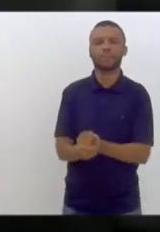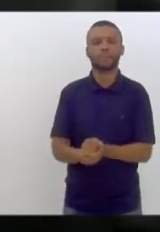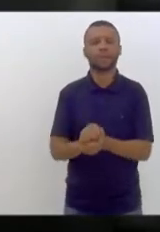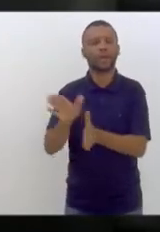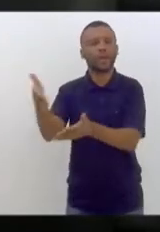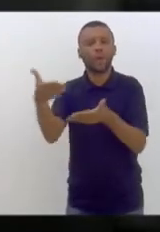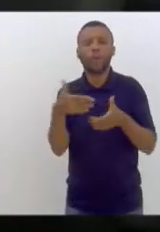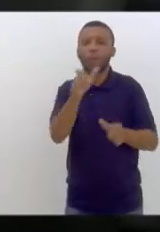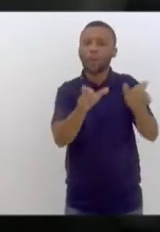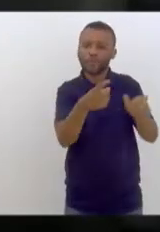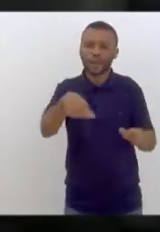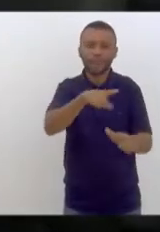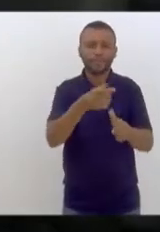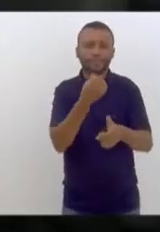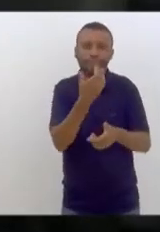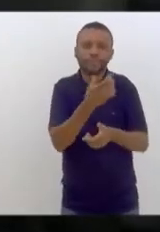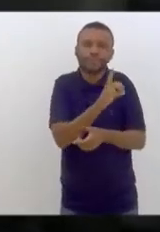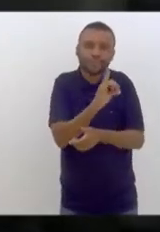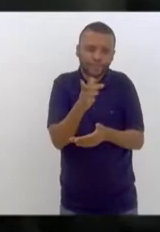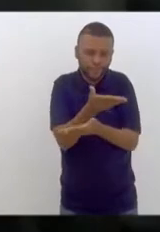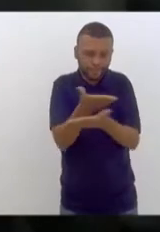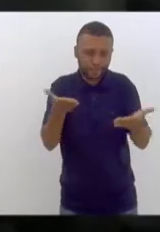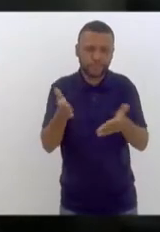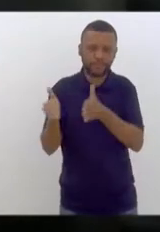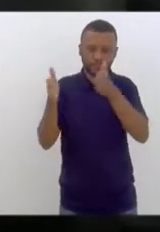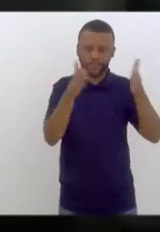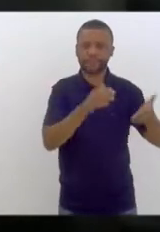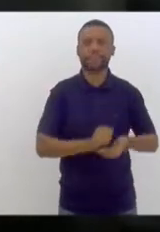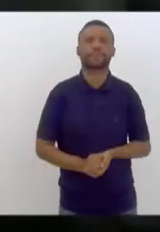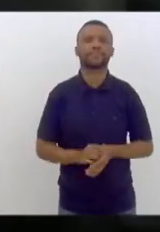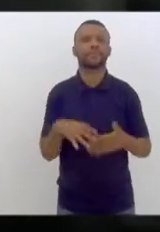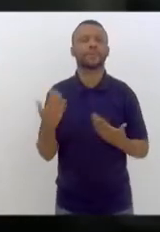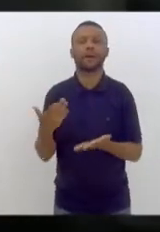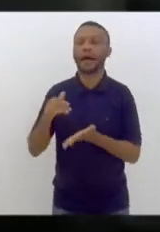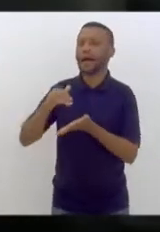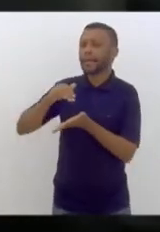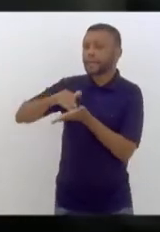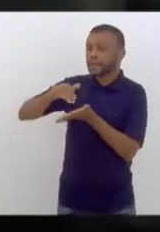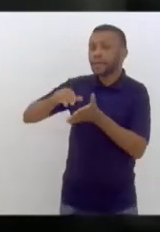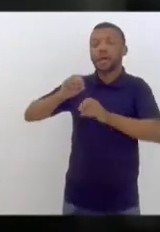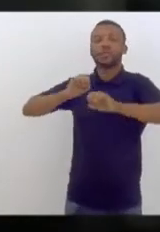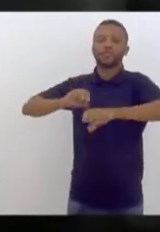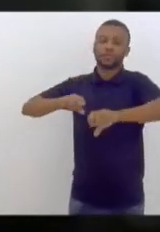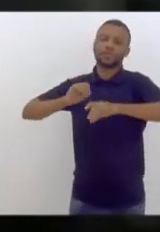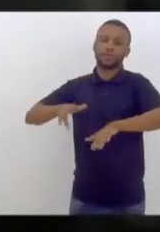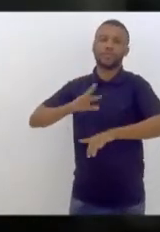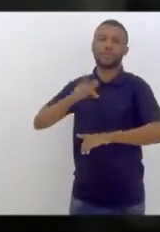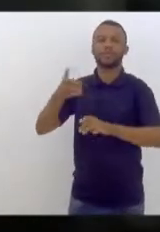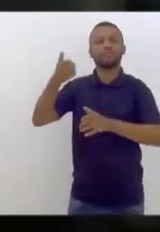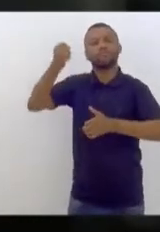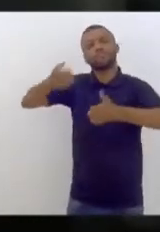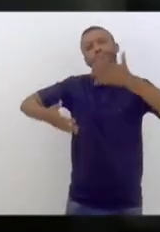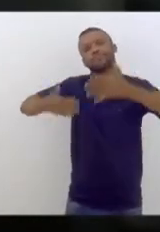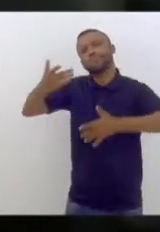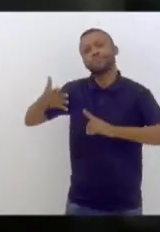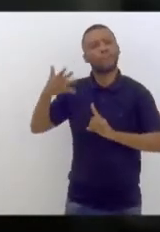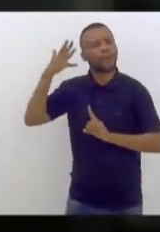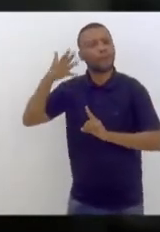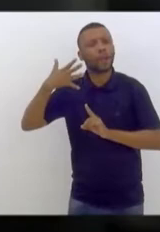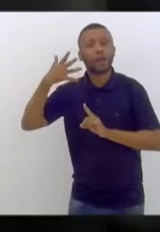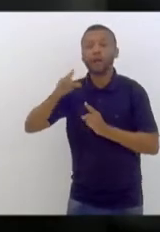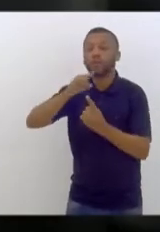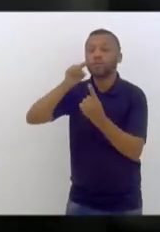convidados. A Secretaria de Educação ela vai falar mais sobre a outra questão,